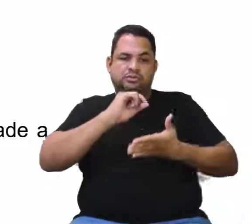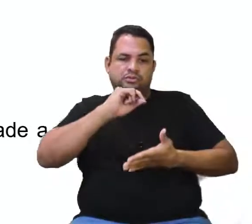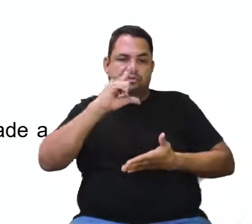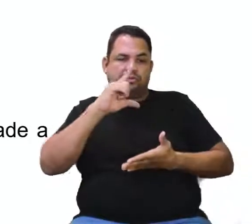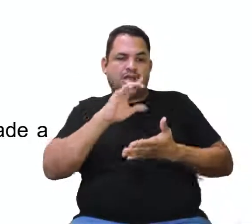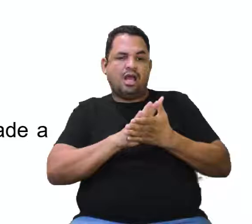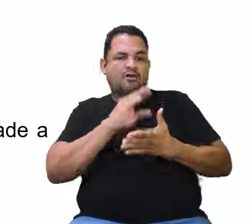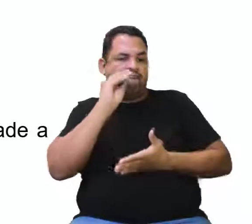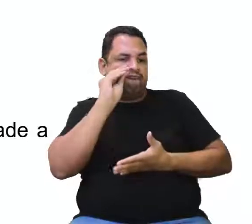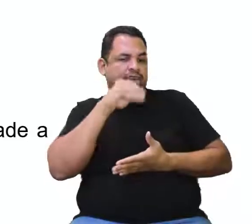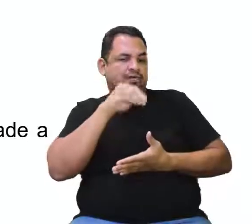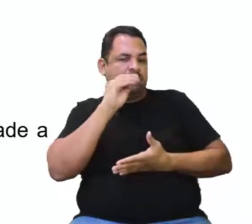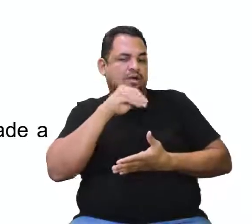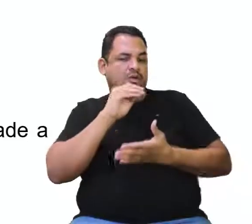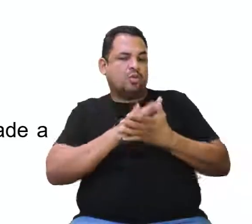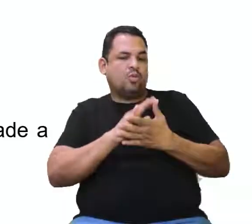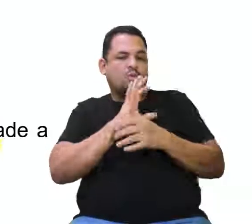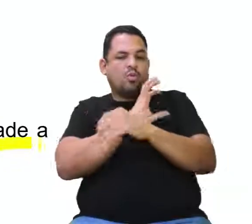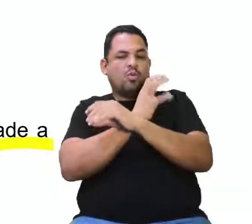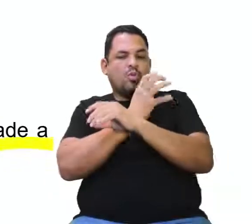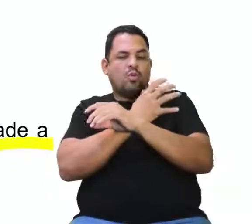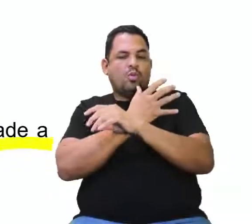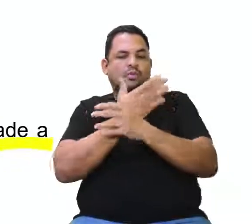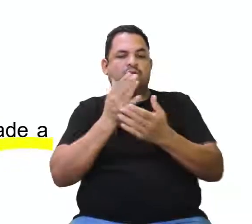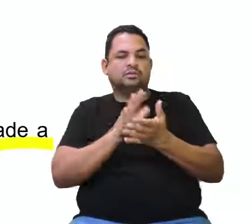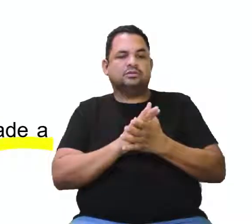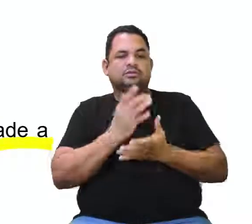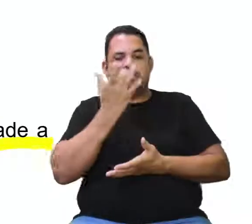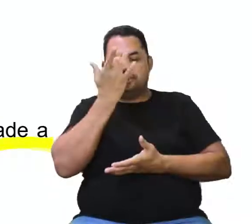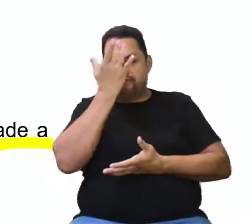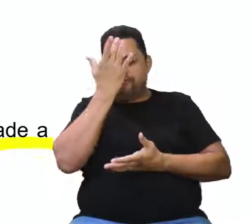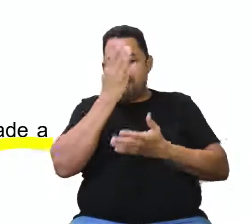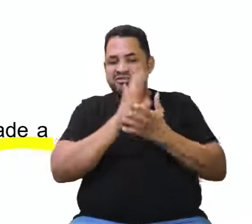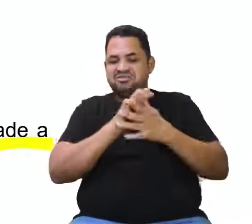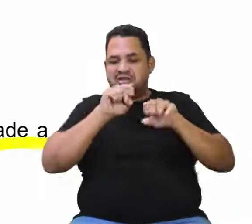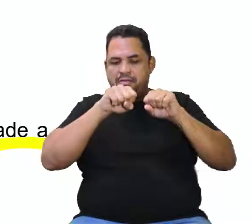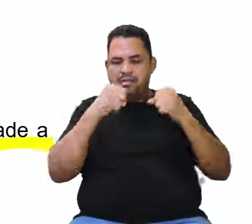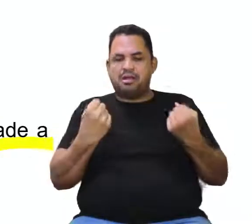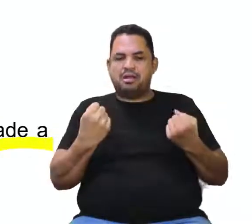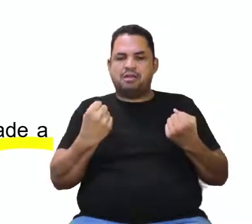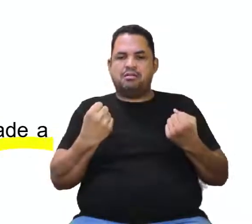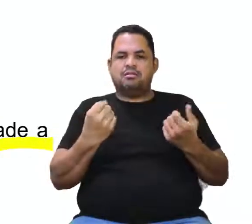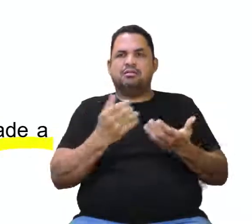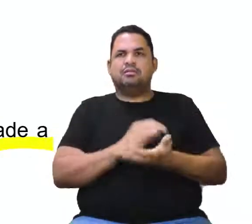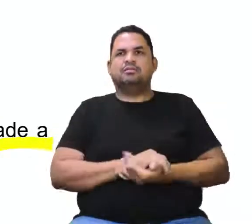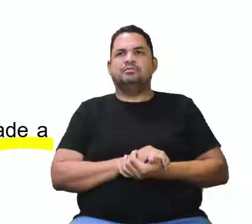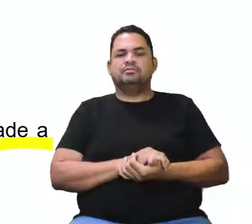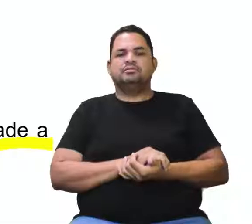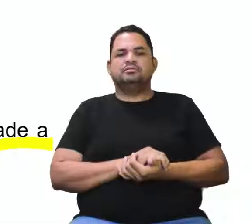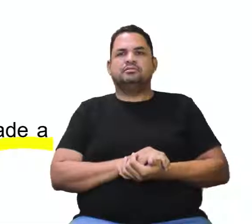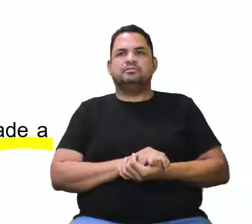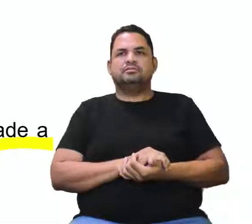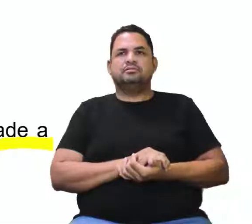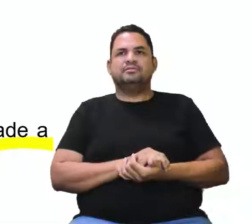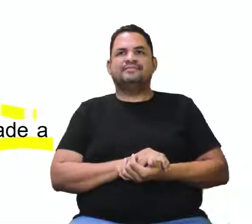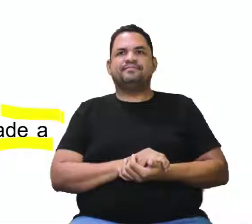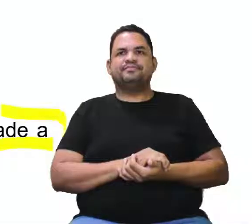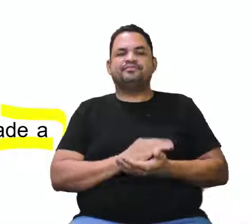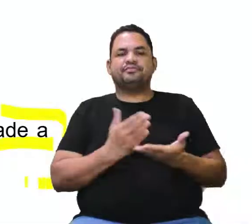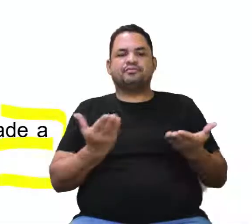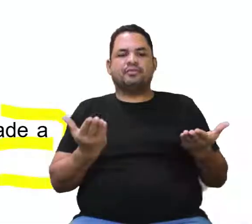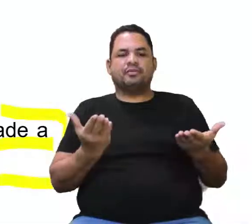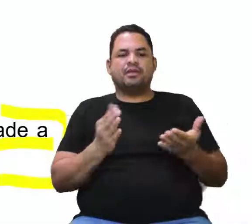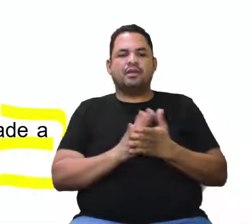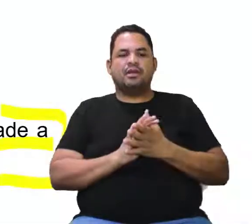da fragilidade do osso e a suscetibilidade a fraturas. Como a professora Iris falou,